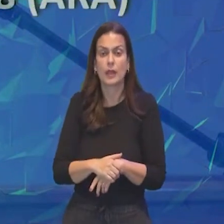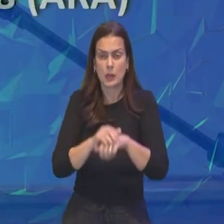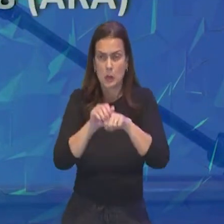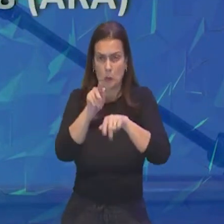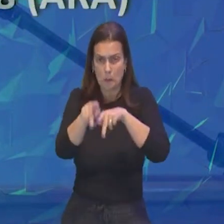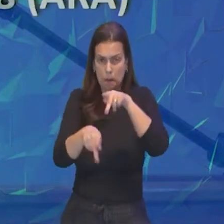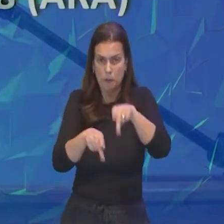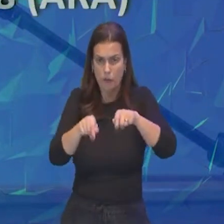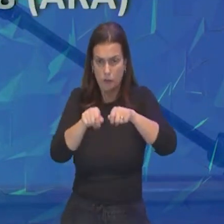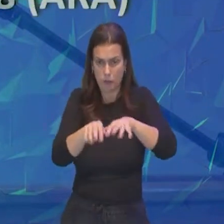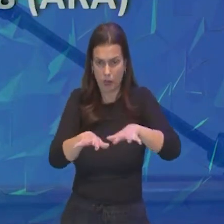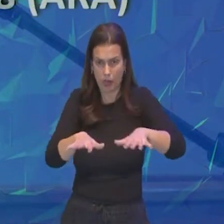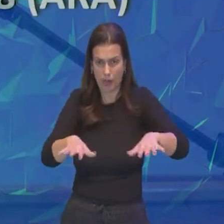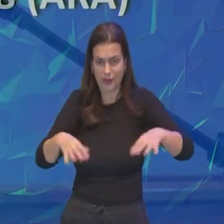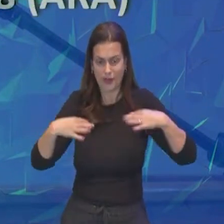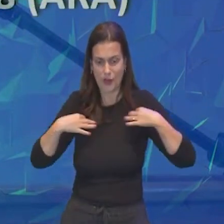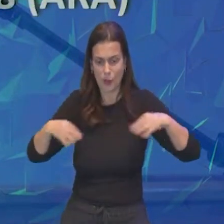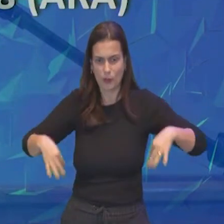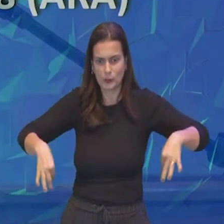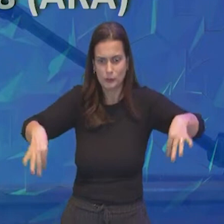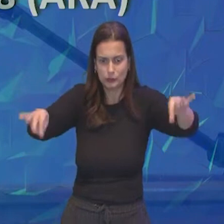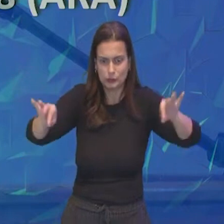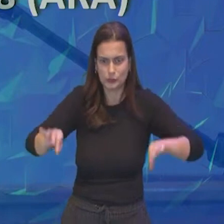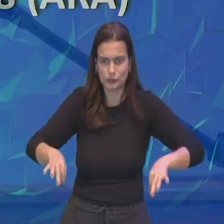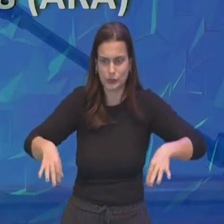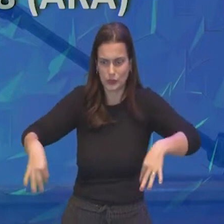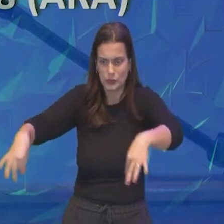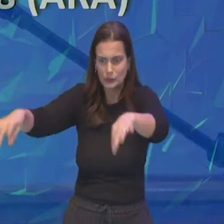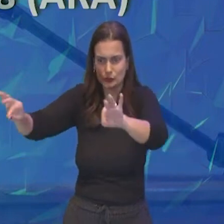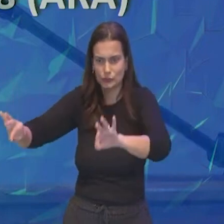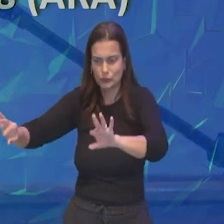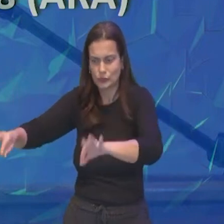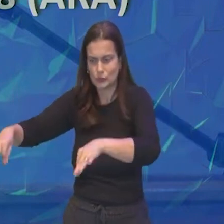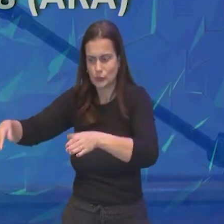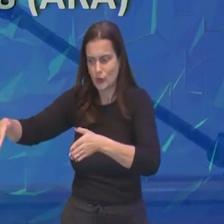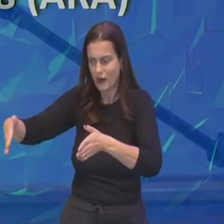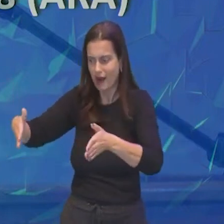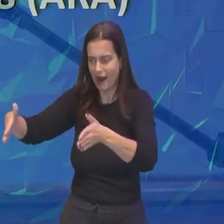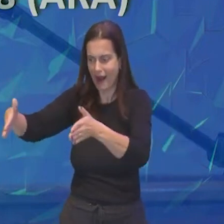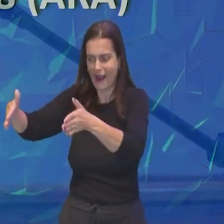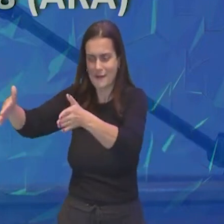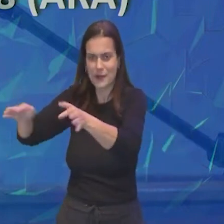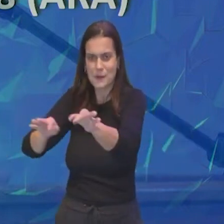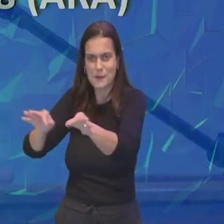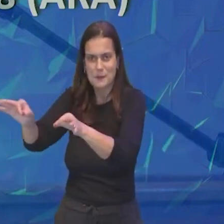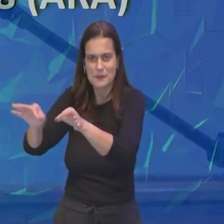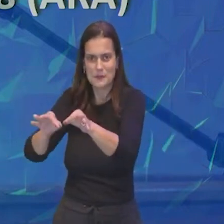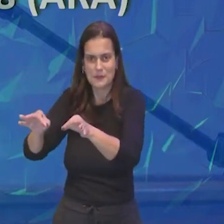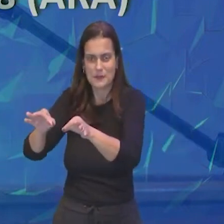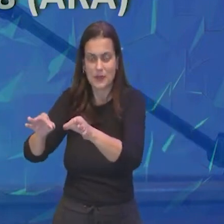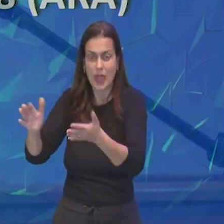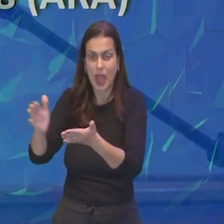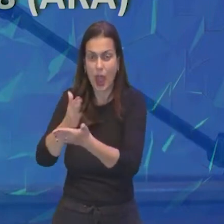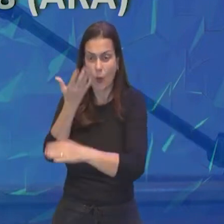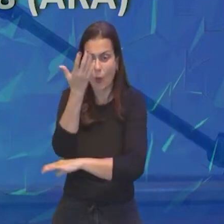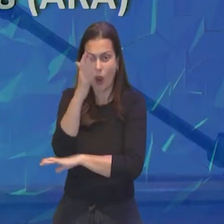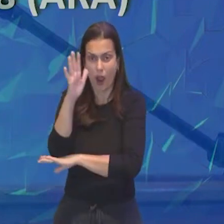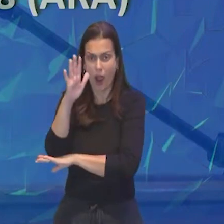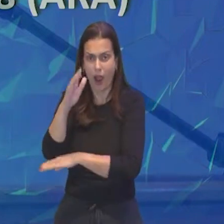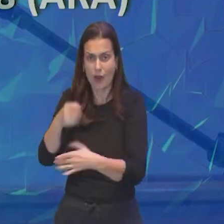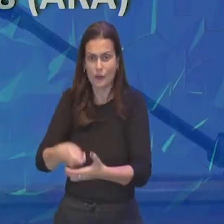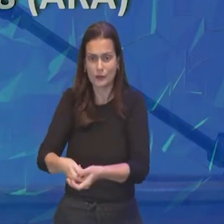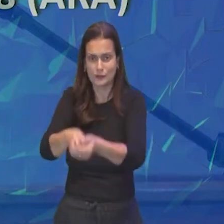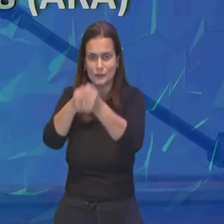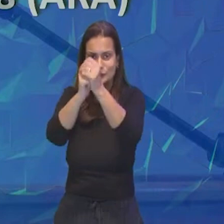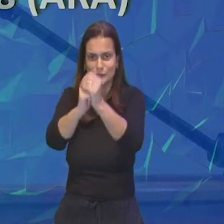multidão estendeu as suas vestes pelo caminho, e outros cortavam ramos de árvores,